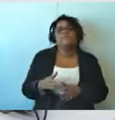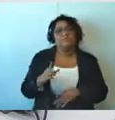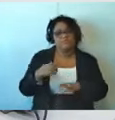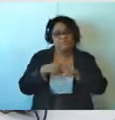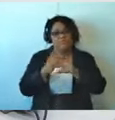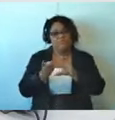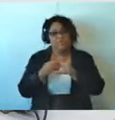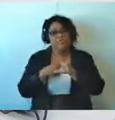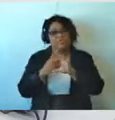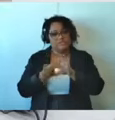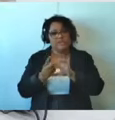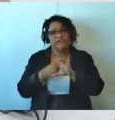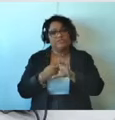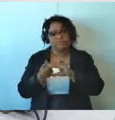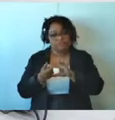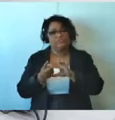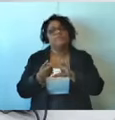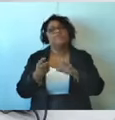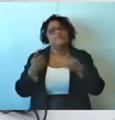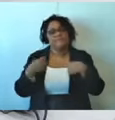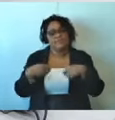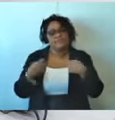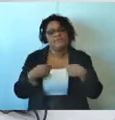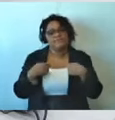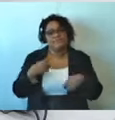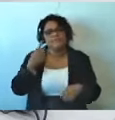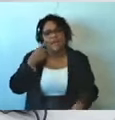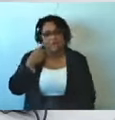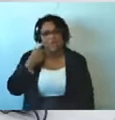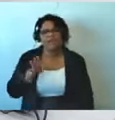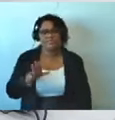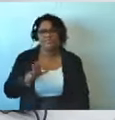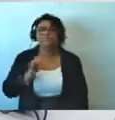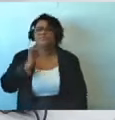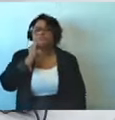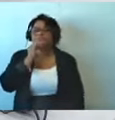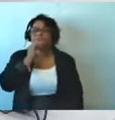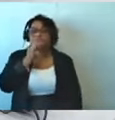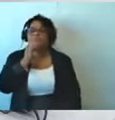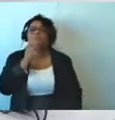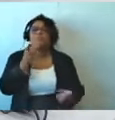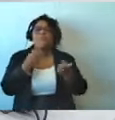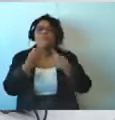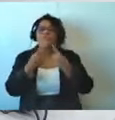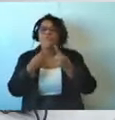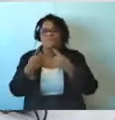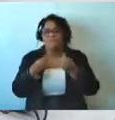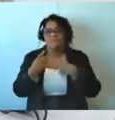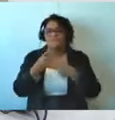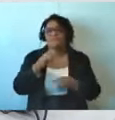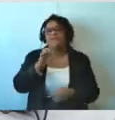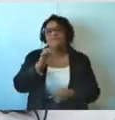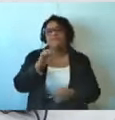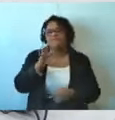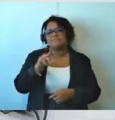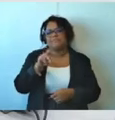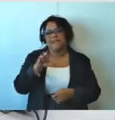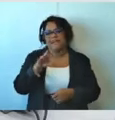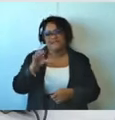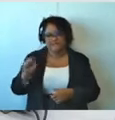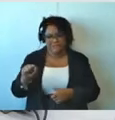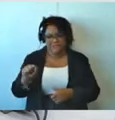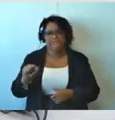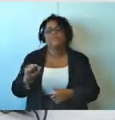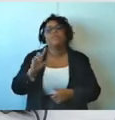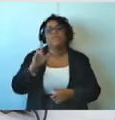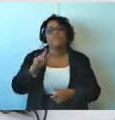ser considerada. Por exemplo, a Via Expressa, que a gente chama de Via Expressa, né? Tereza Cristina, depois, ela tem trecho de 80 km